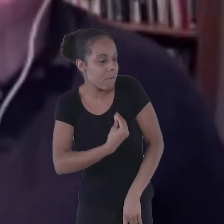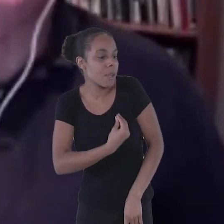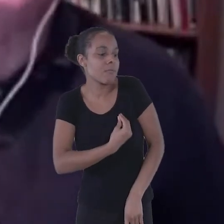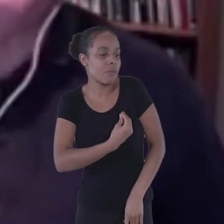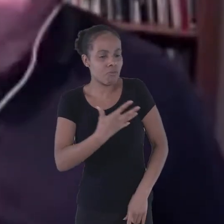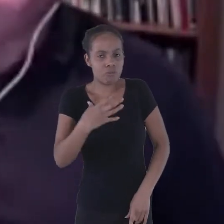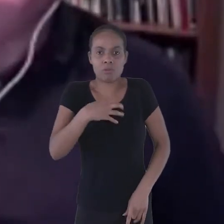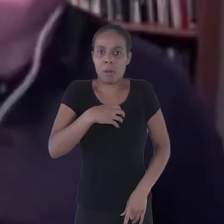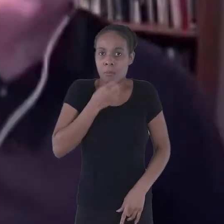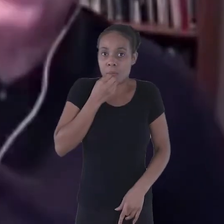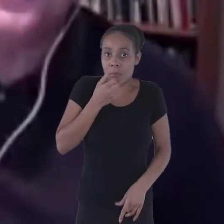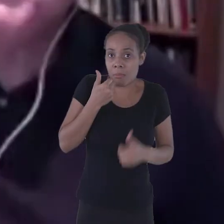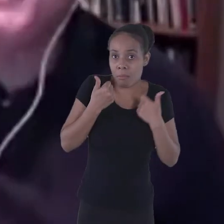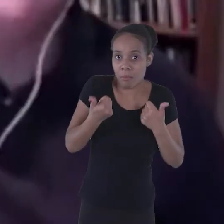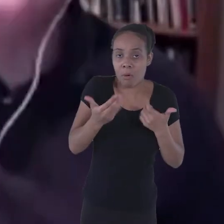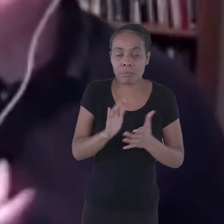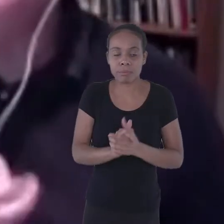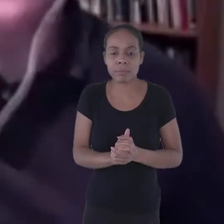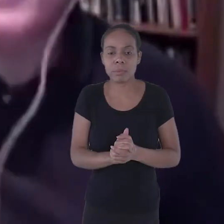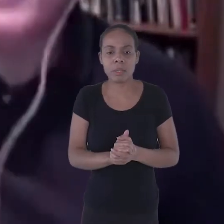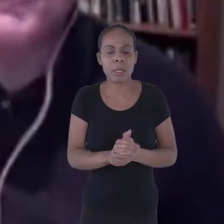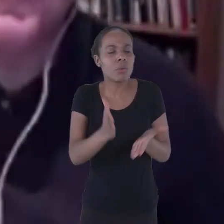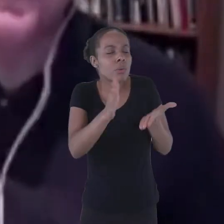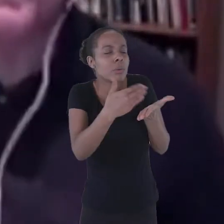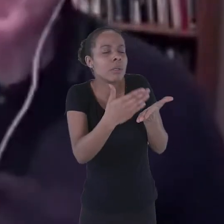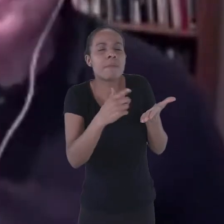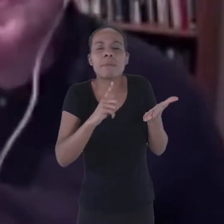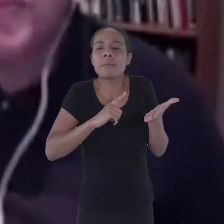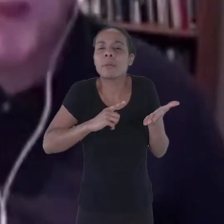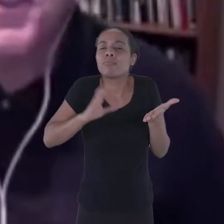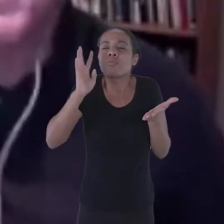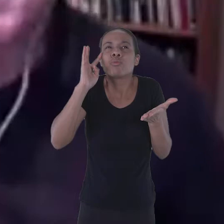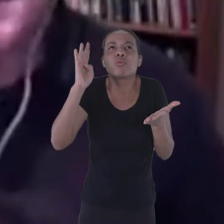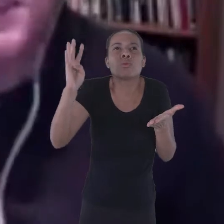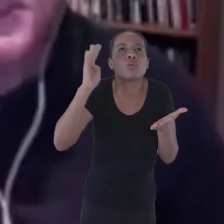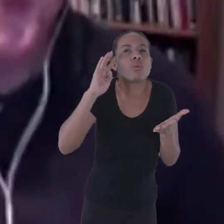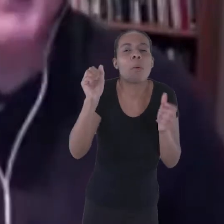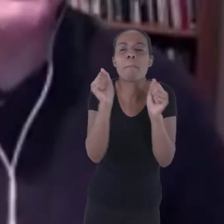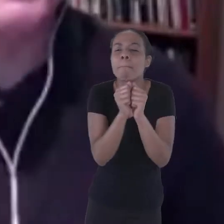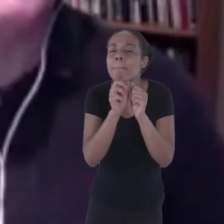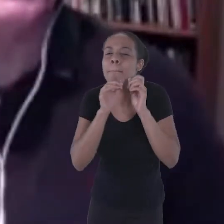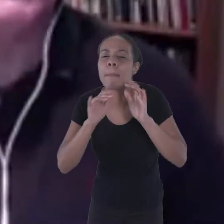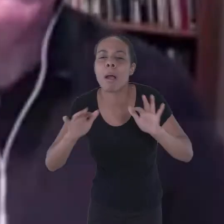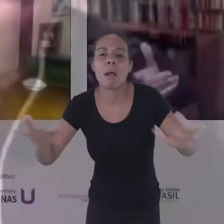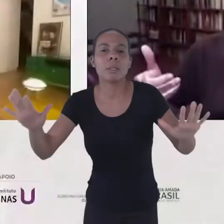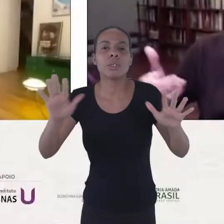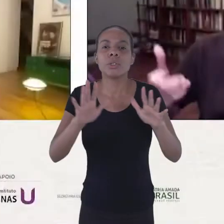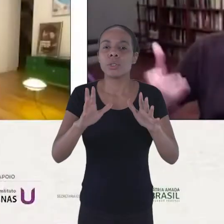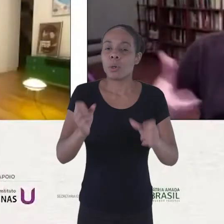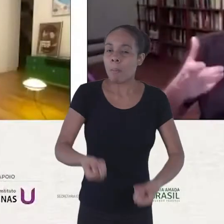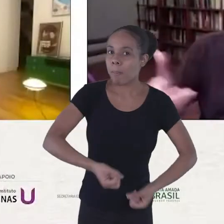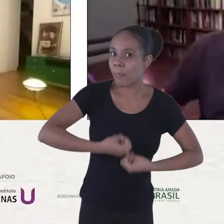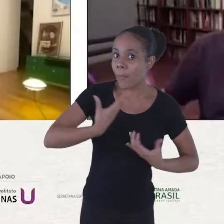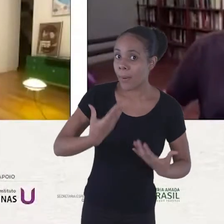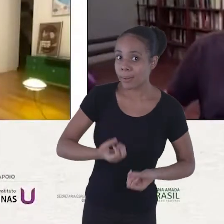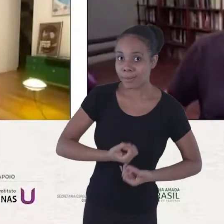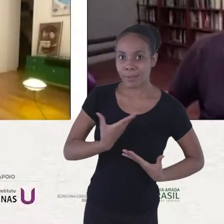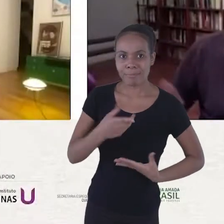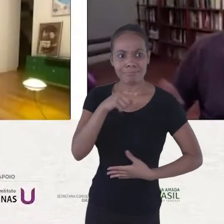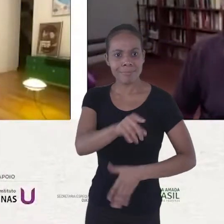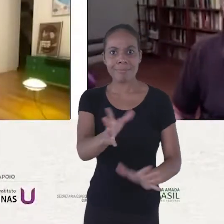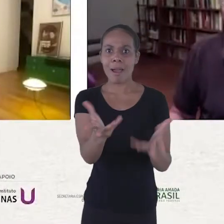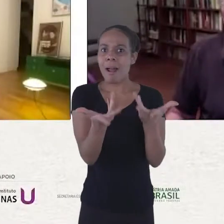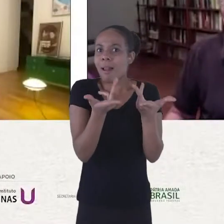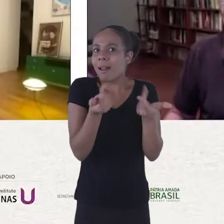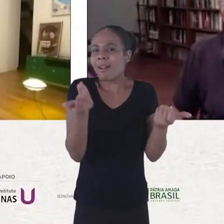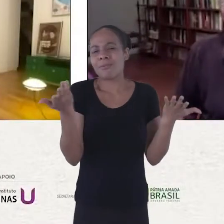do Stepan um livro recheado, carregado de sonho, de magia, de poesia, né? E isso é que é